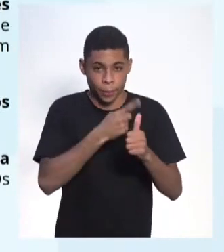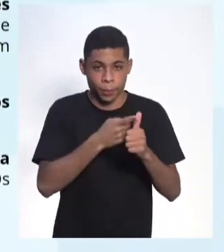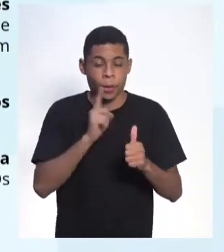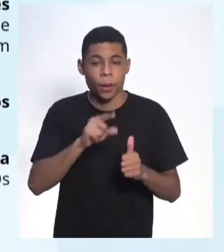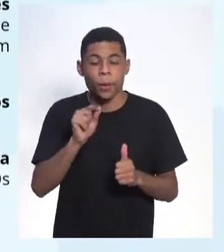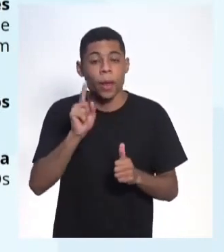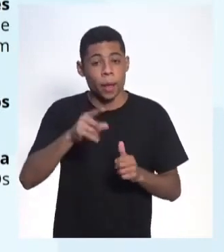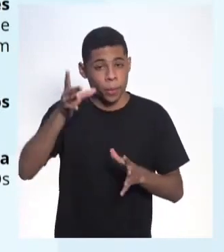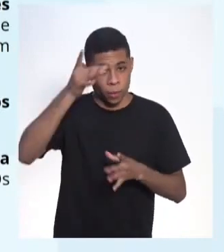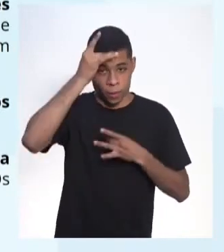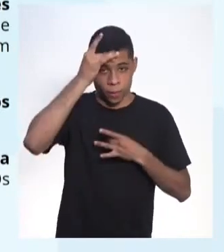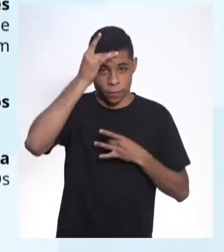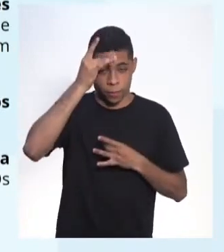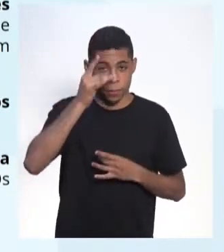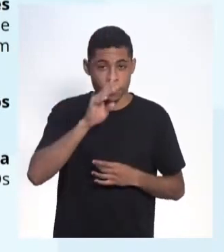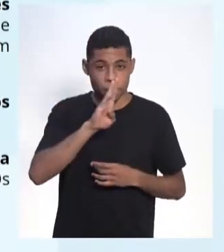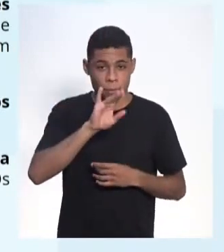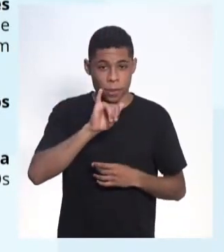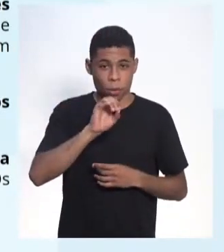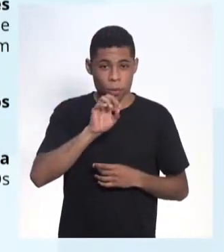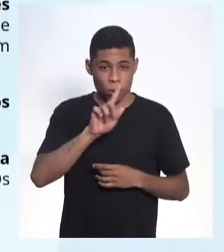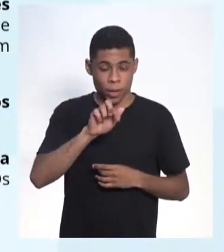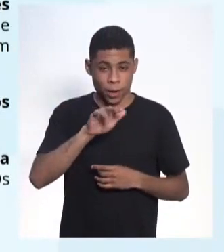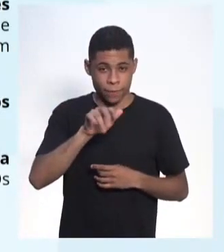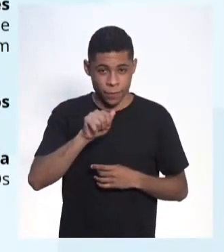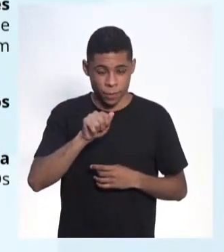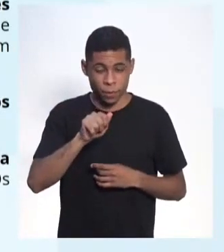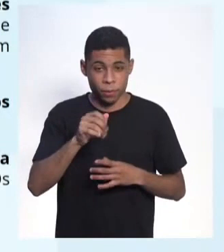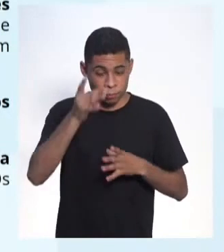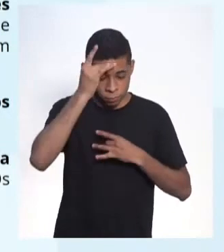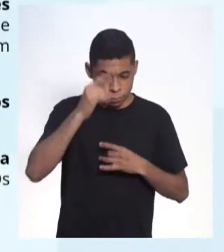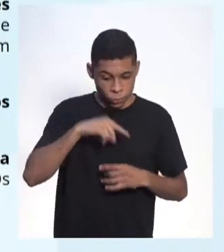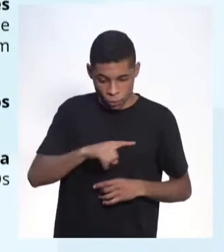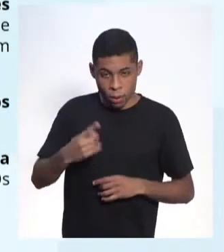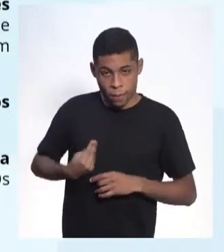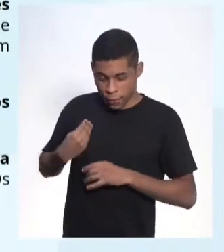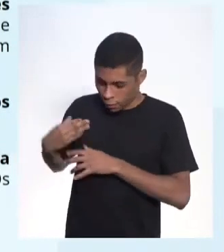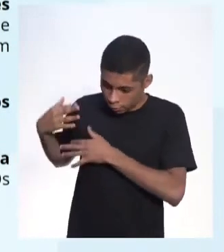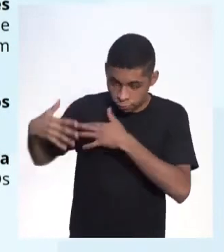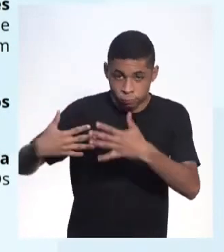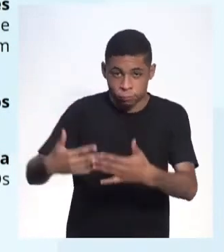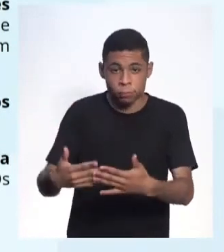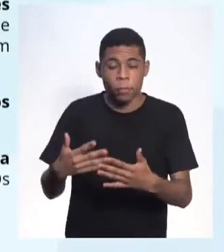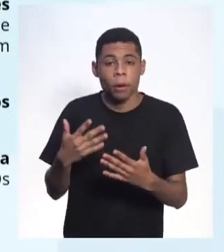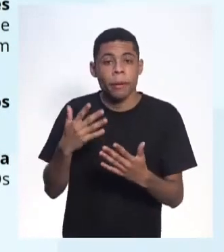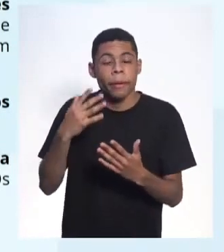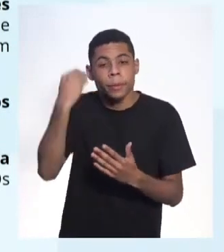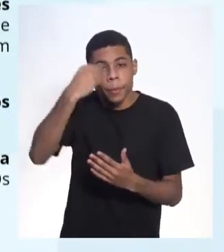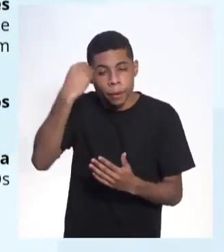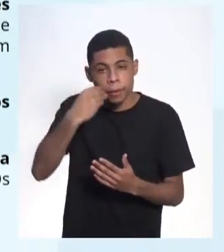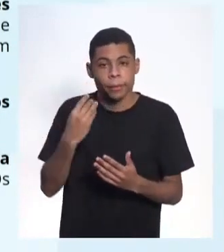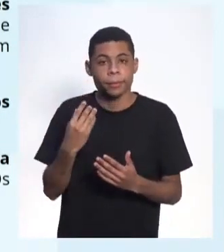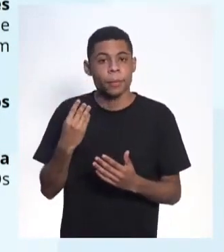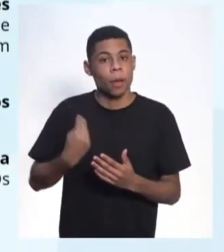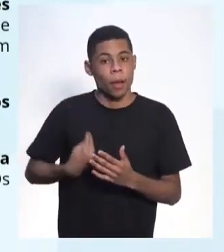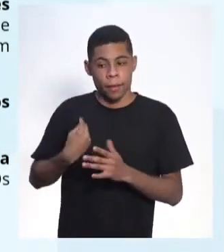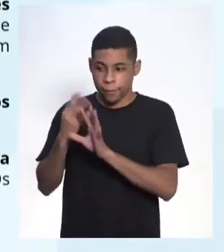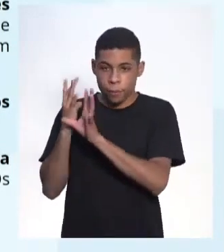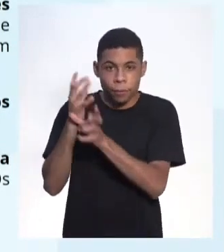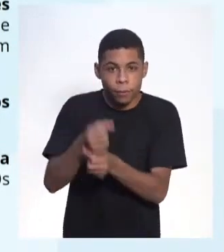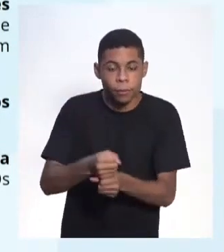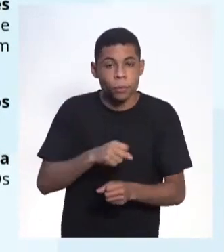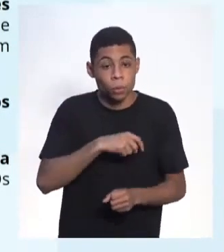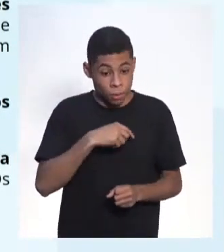é biográfica, né, produzida pela nossa trajetória, pela nossa experiência, né, a trajetória da nossa vida, do